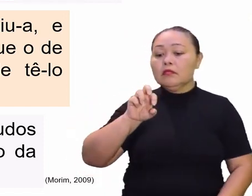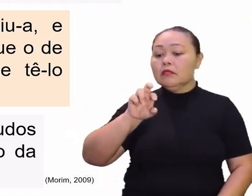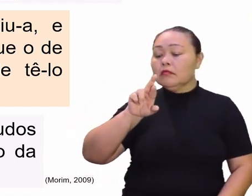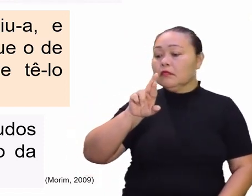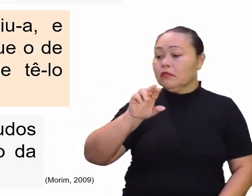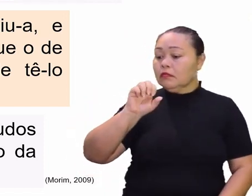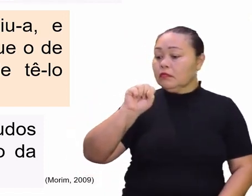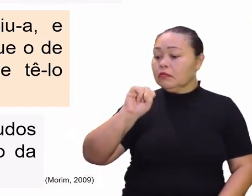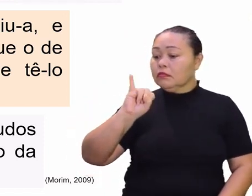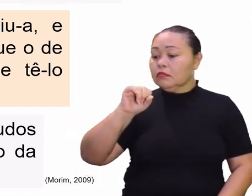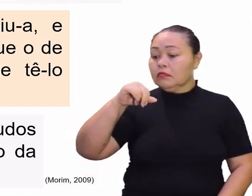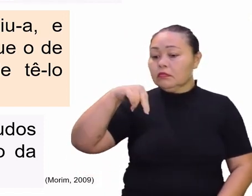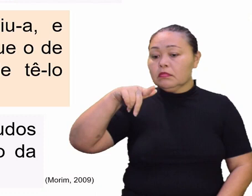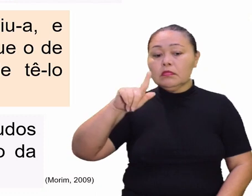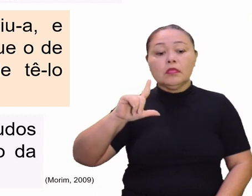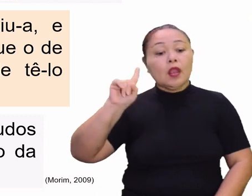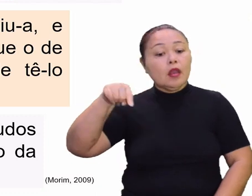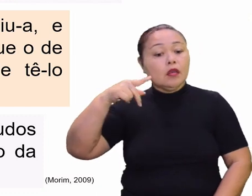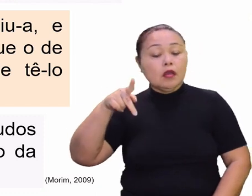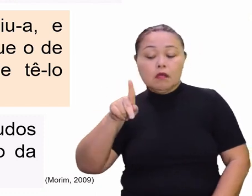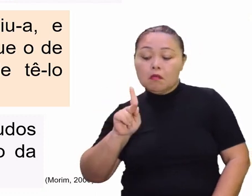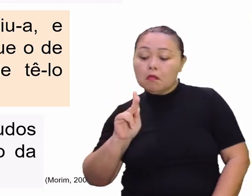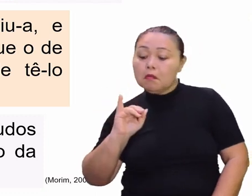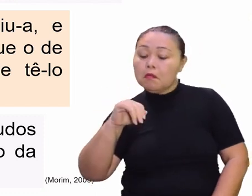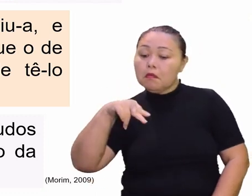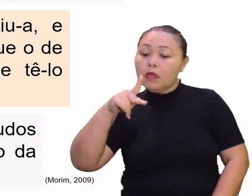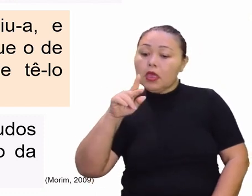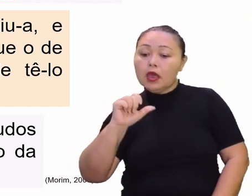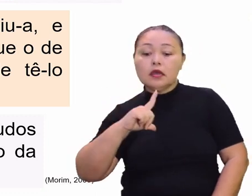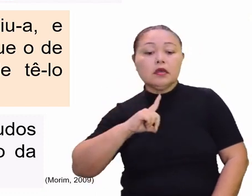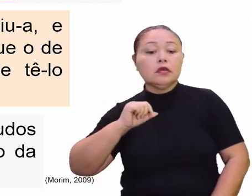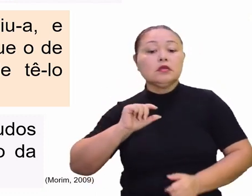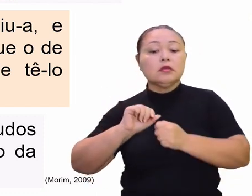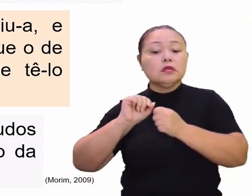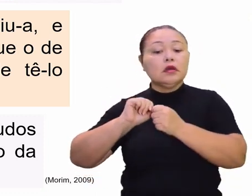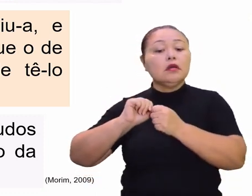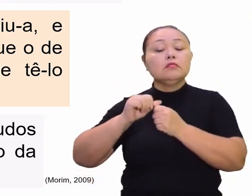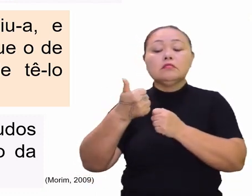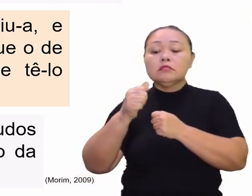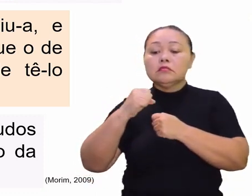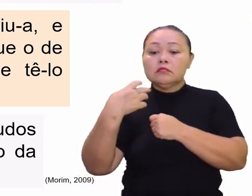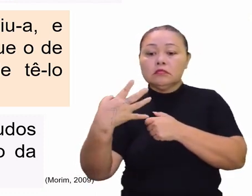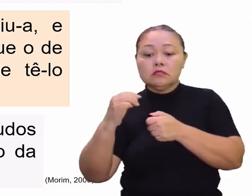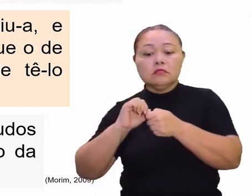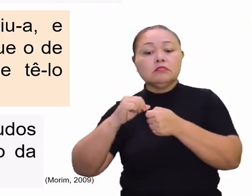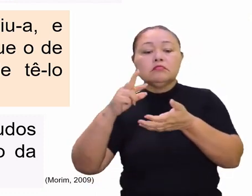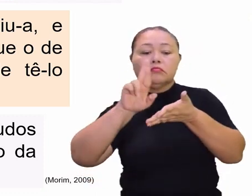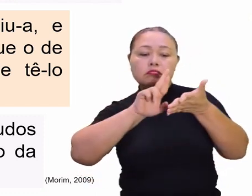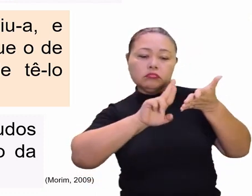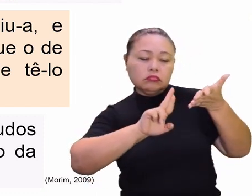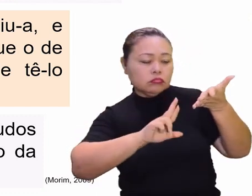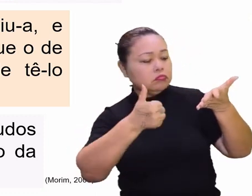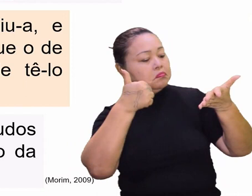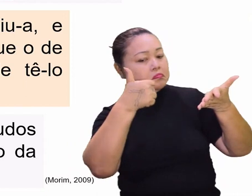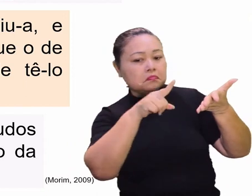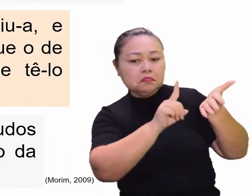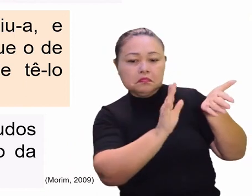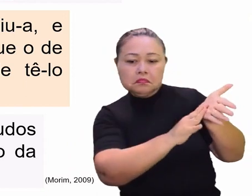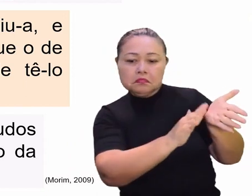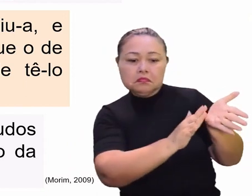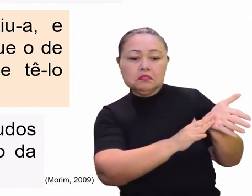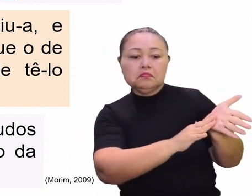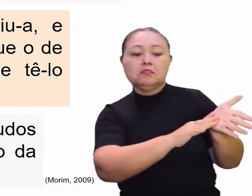tem agora a Comissão Pincus, agora de 1884, produziu um relatório bem mais otimista do que o